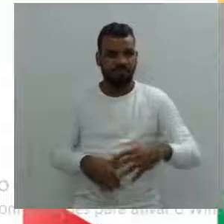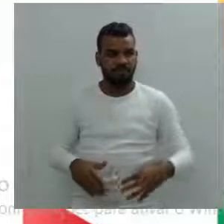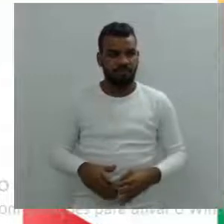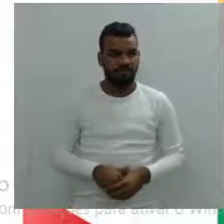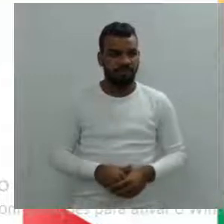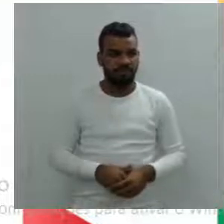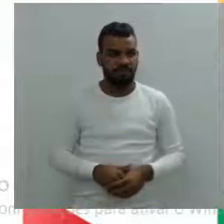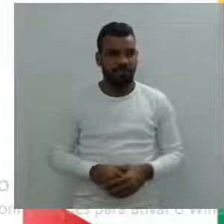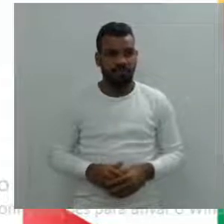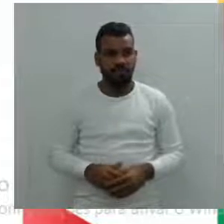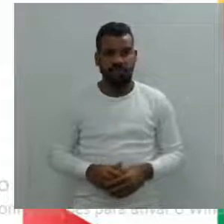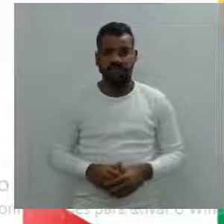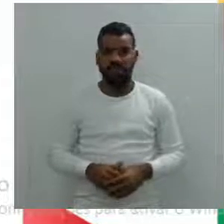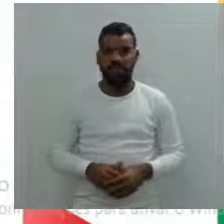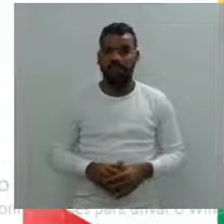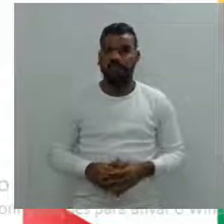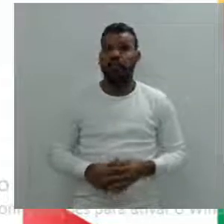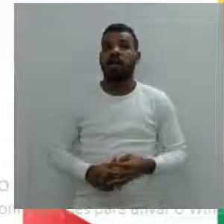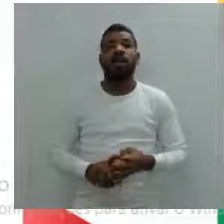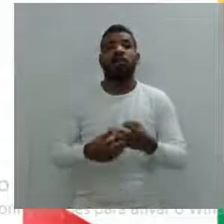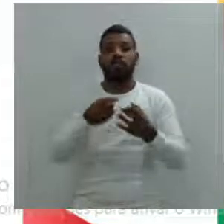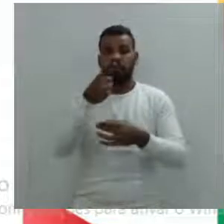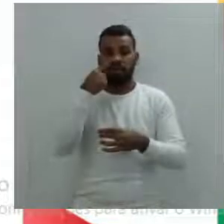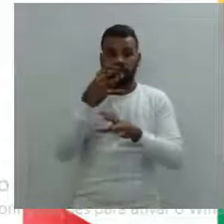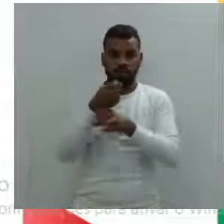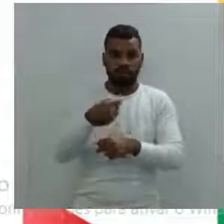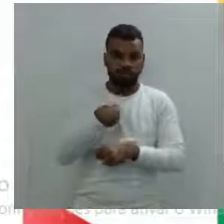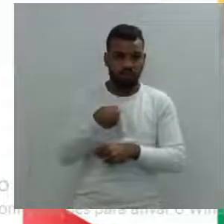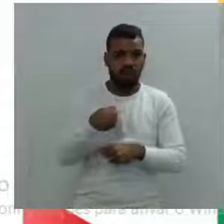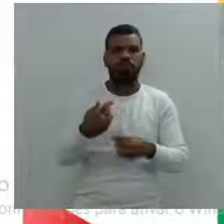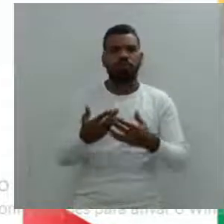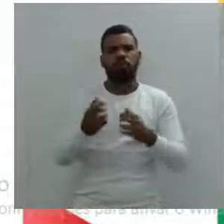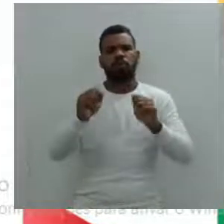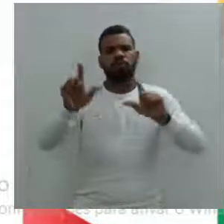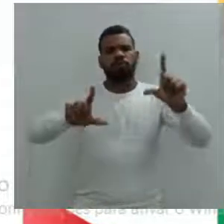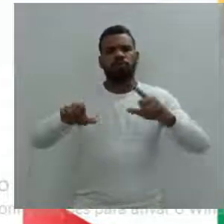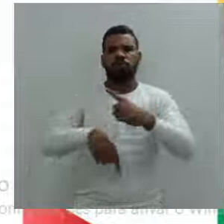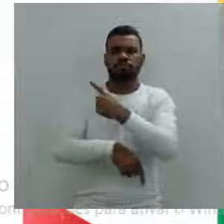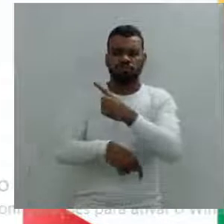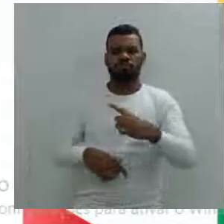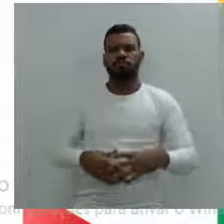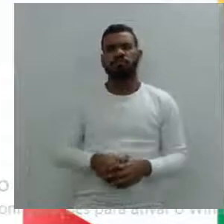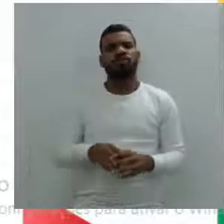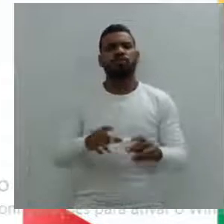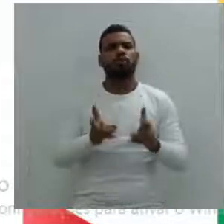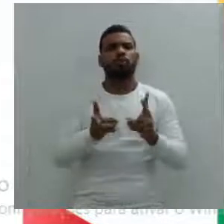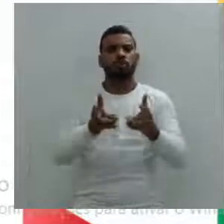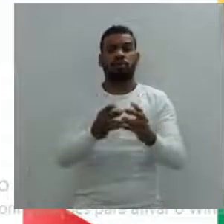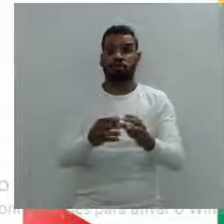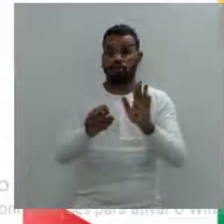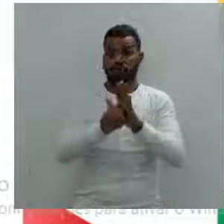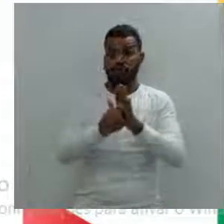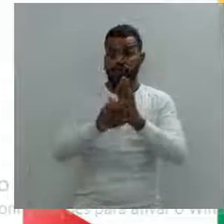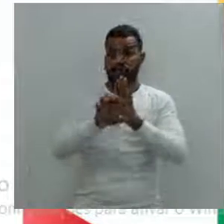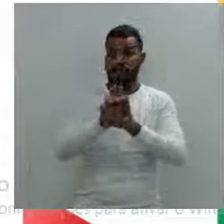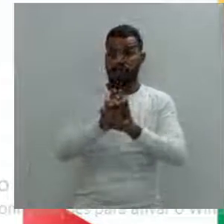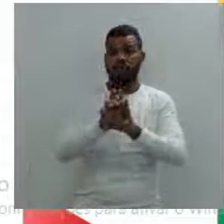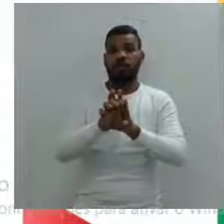tudo, você vai revisar comigo, já pode deixar aí na tela, só para a gente dar continuidade. Começou no